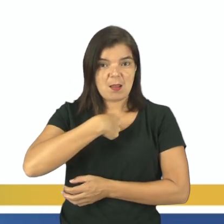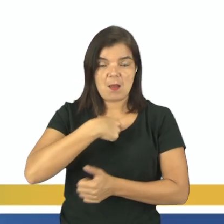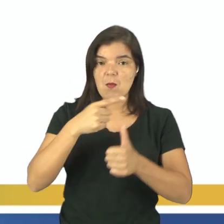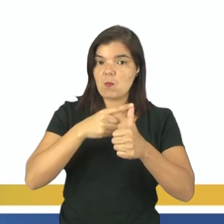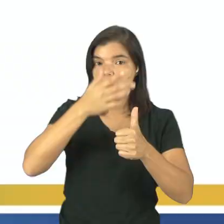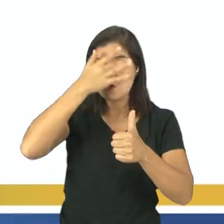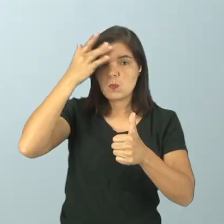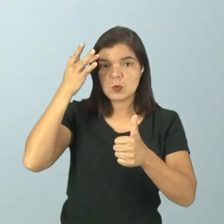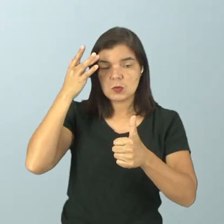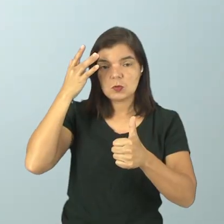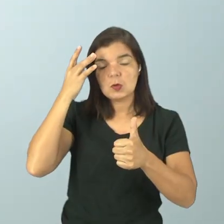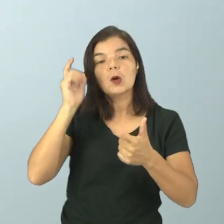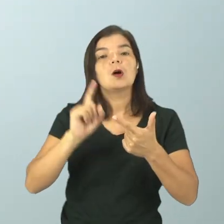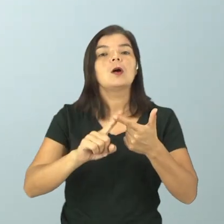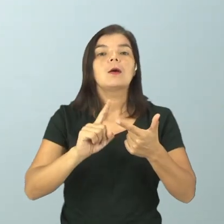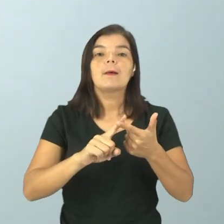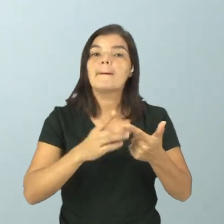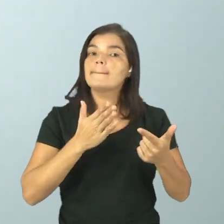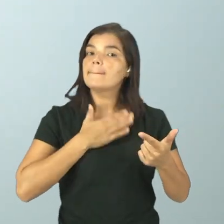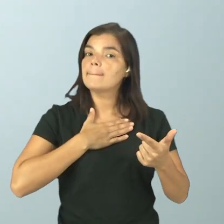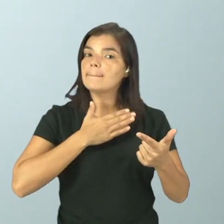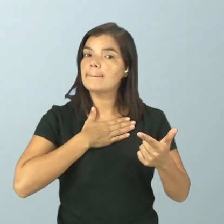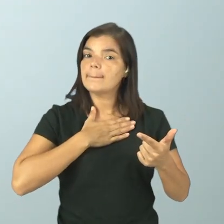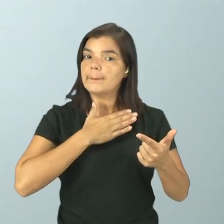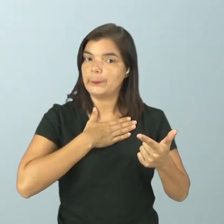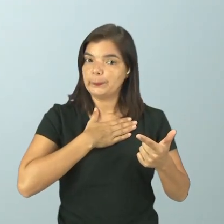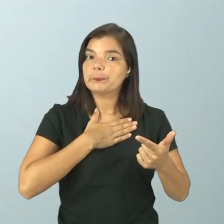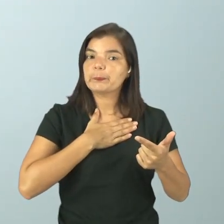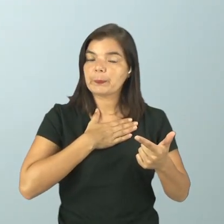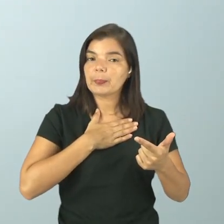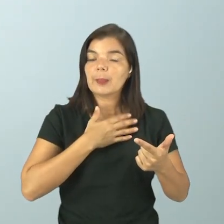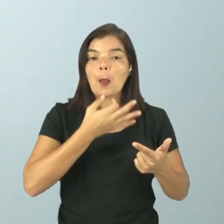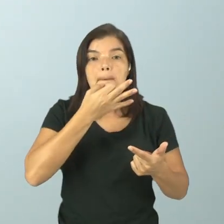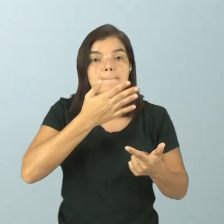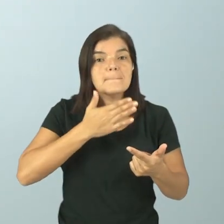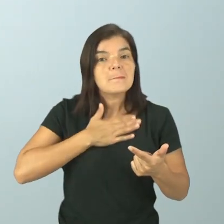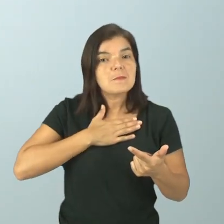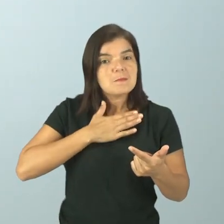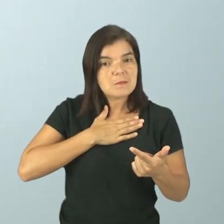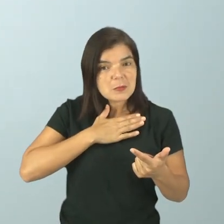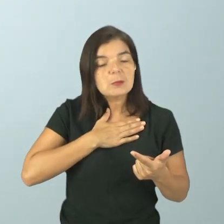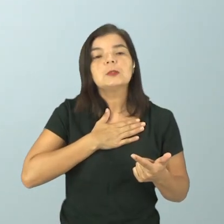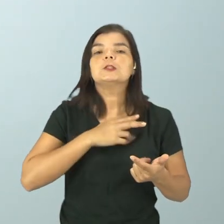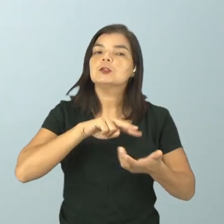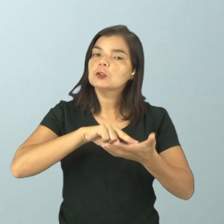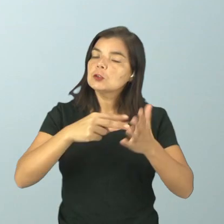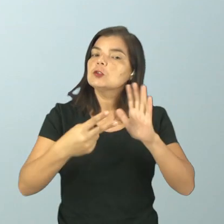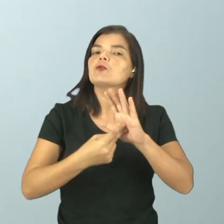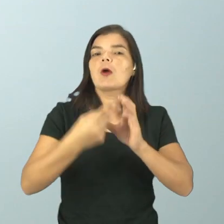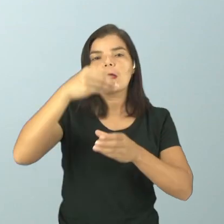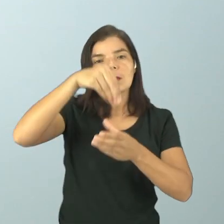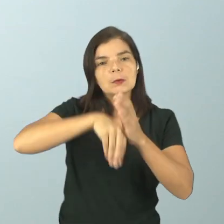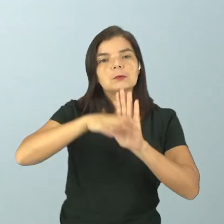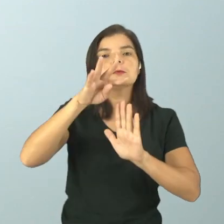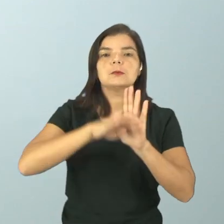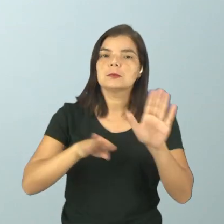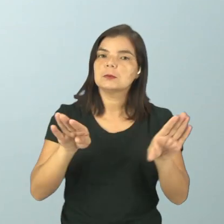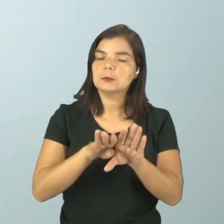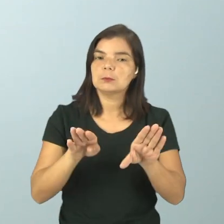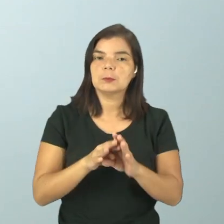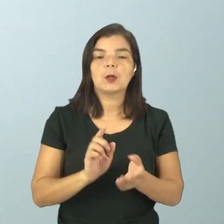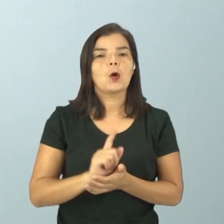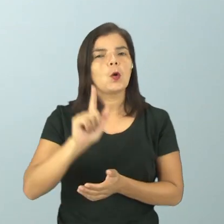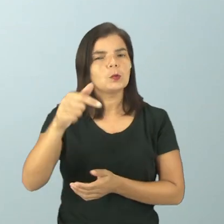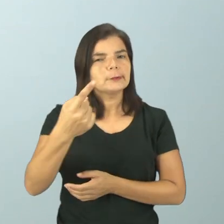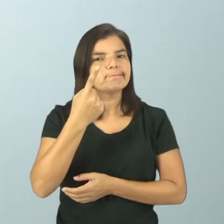primeira pessoa. Depois ele diz, para mim, é um argumento míope, né? Então, ele está se colocando dentro do texto. Outra